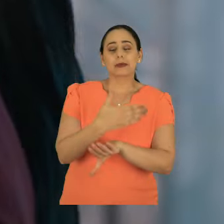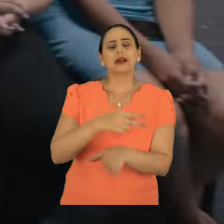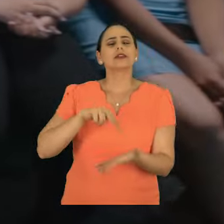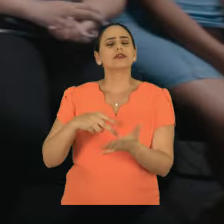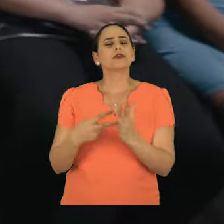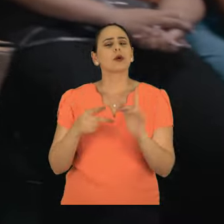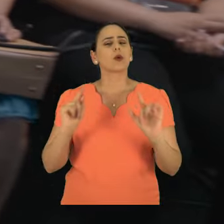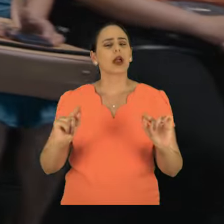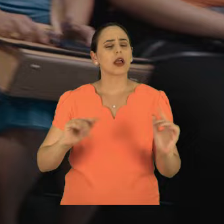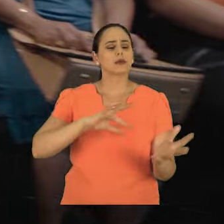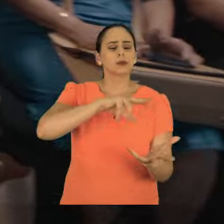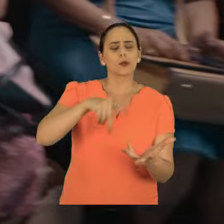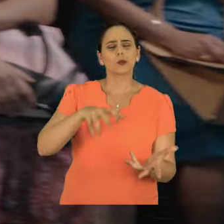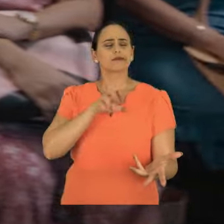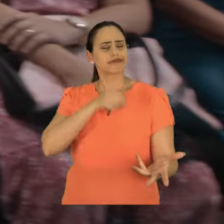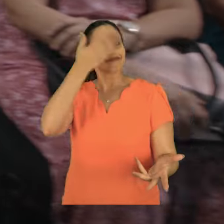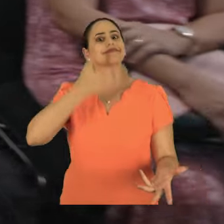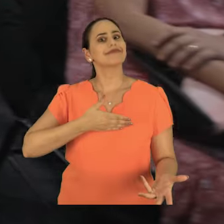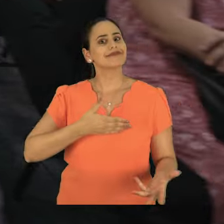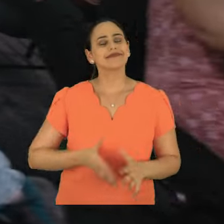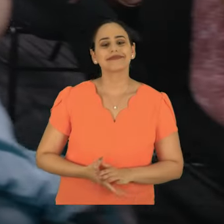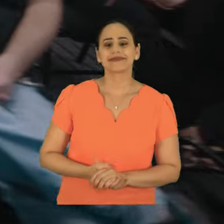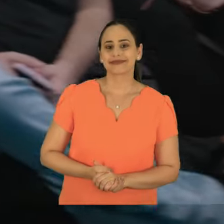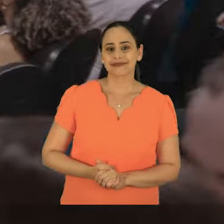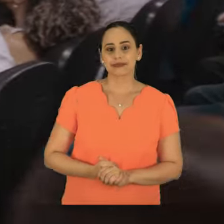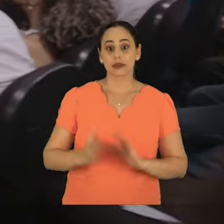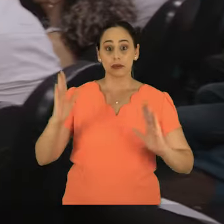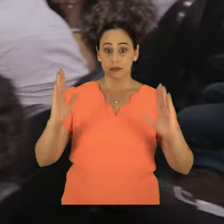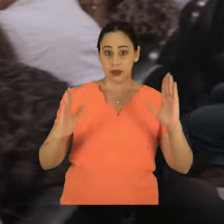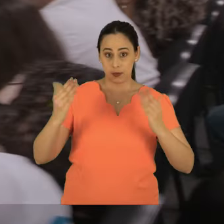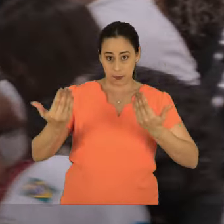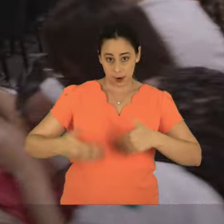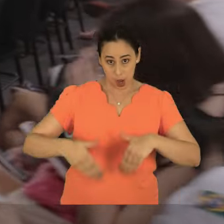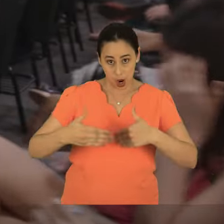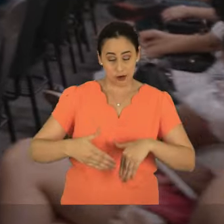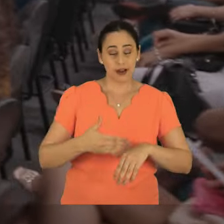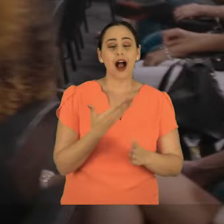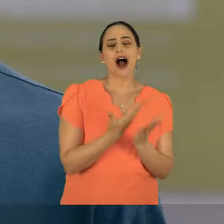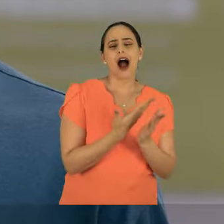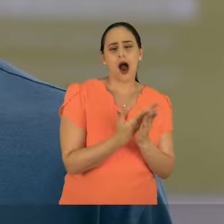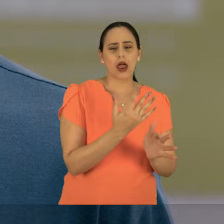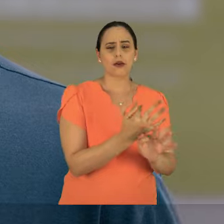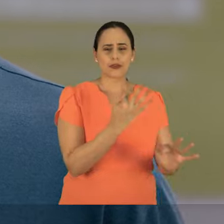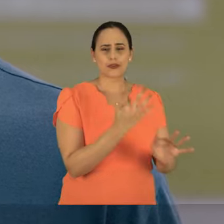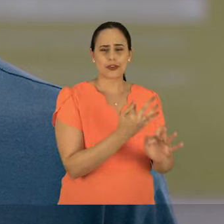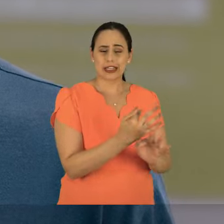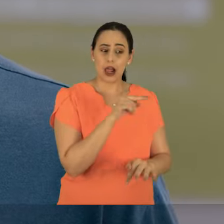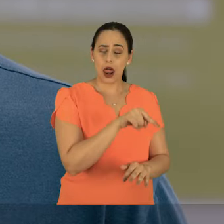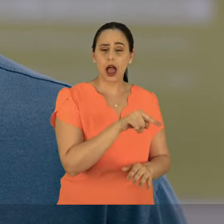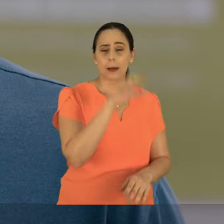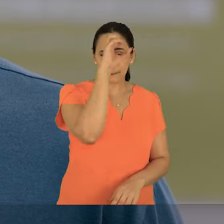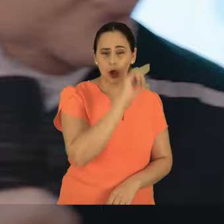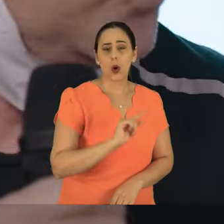mundo. No período da prova, eu estava tendo aulas, né, de física sobre esse assunto, né, sobre energia, sobre o uso eficiente